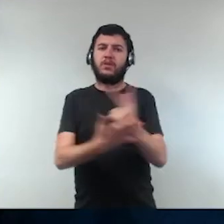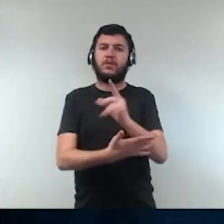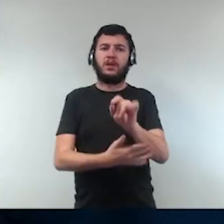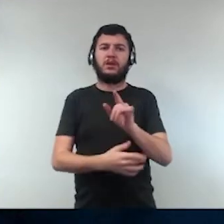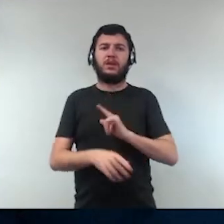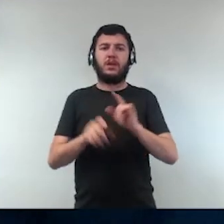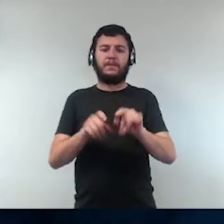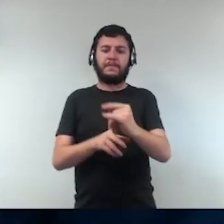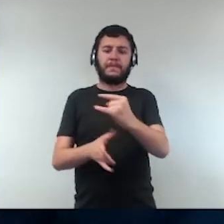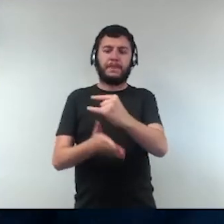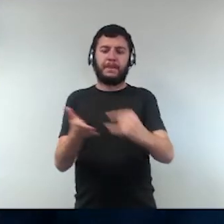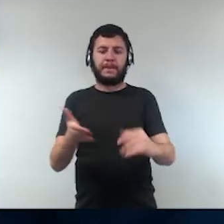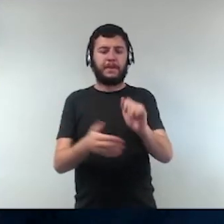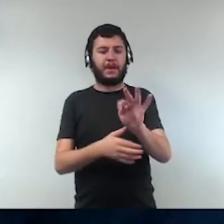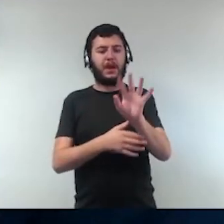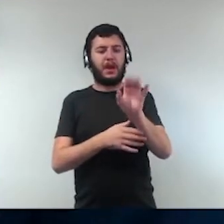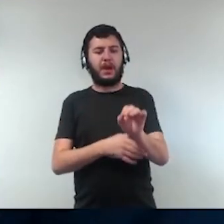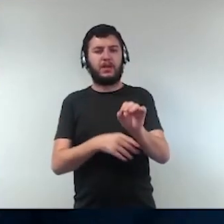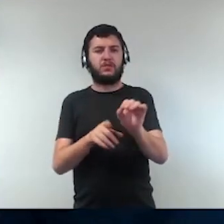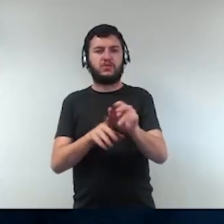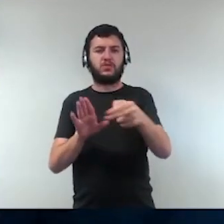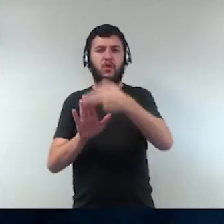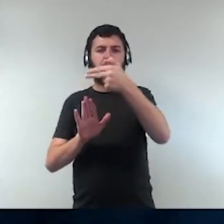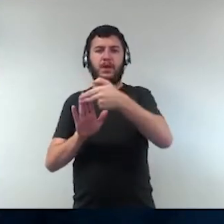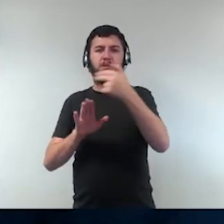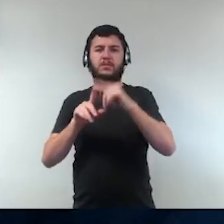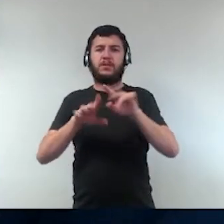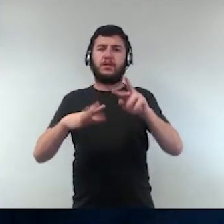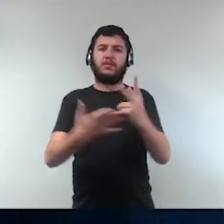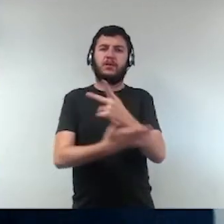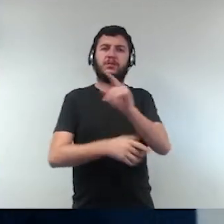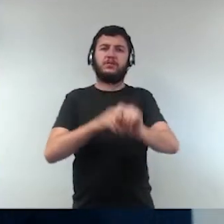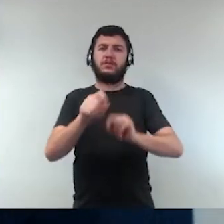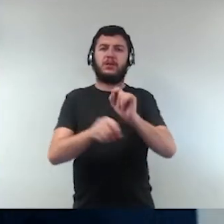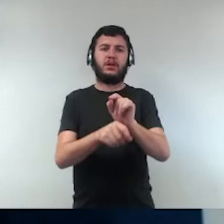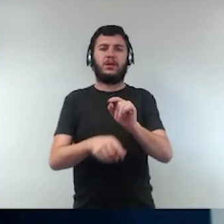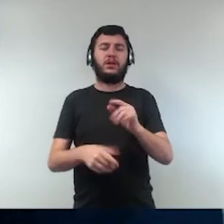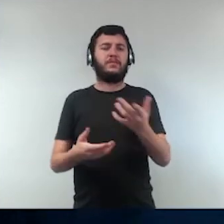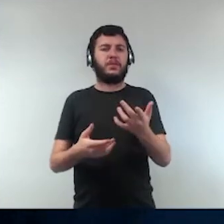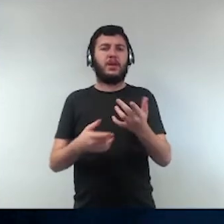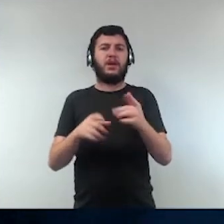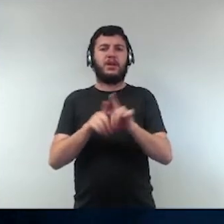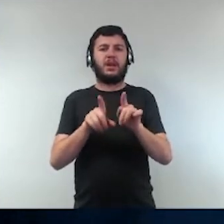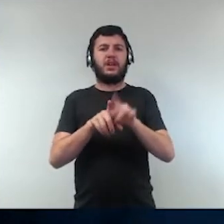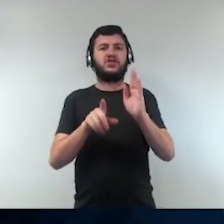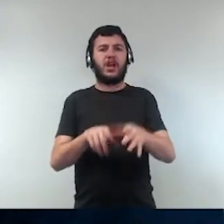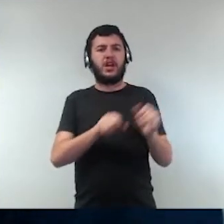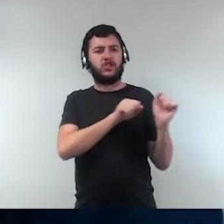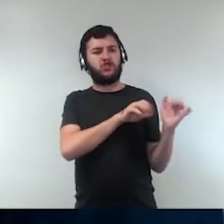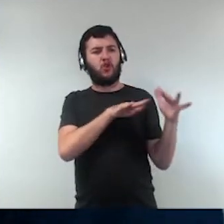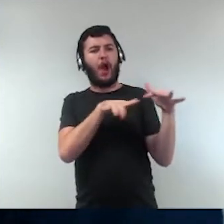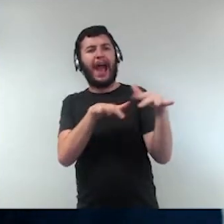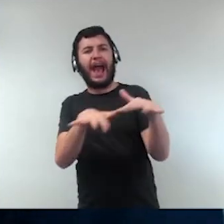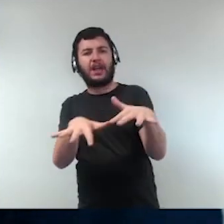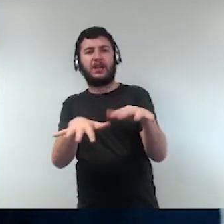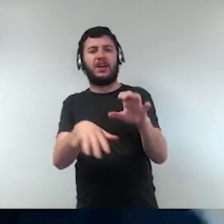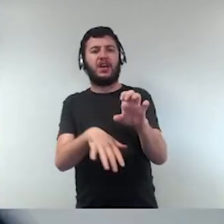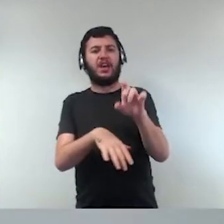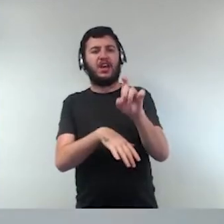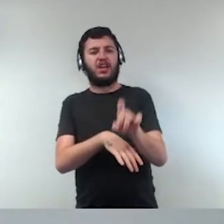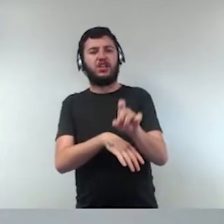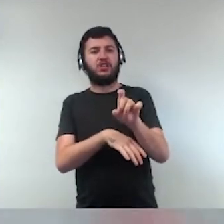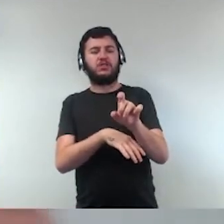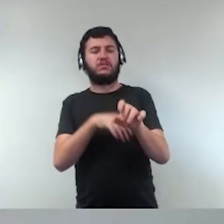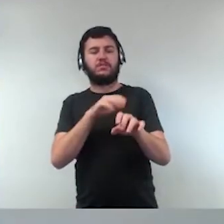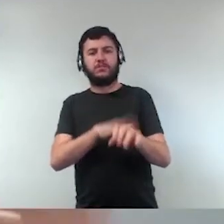normativos, enxurrada não é uma palavra técnica, me permito falá-la entre aspas, não é? É uma palavra coloquial, mas uma enxurrada de